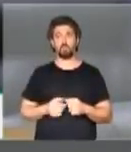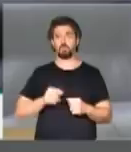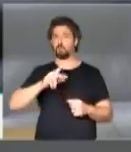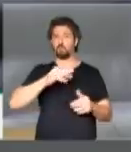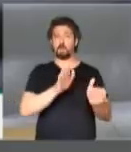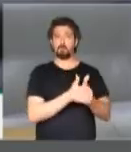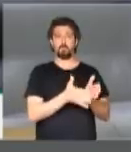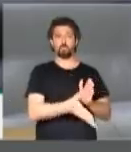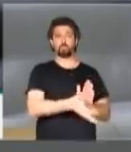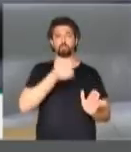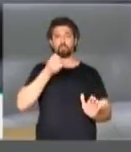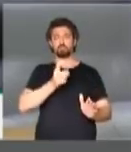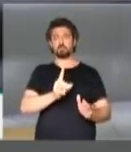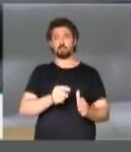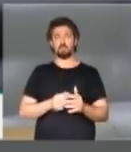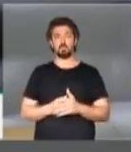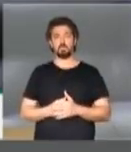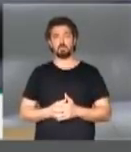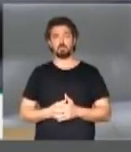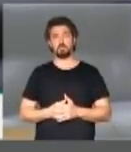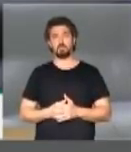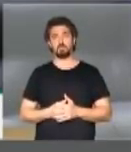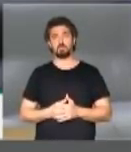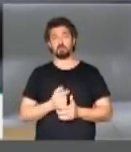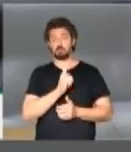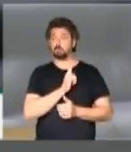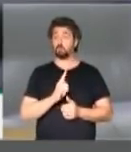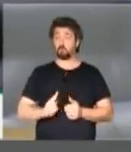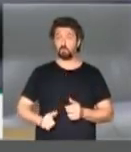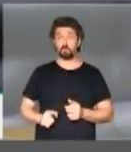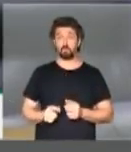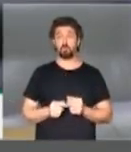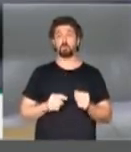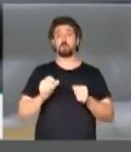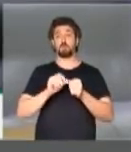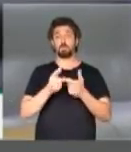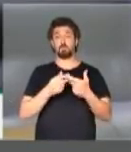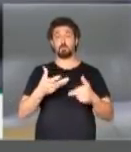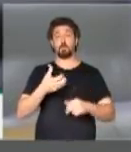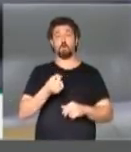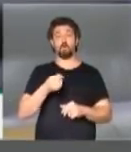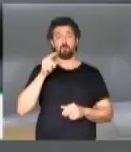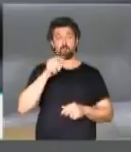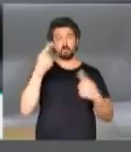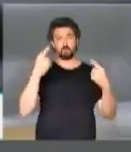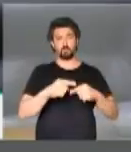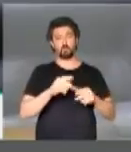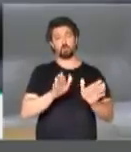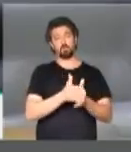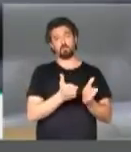tira dinheiro do salário mínimo do trabalhador. É um governo de atos covardes contra